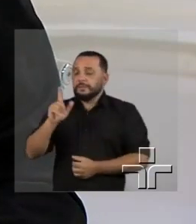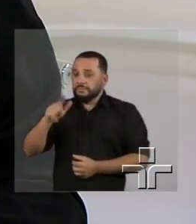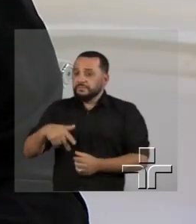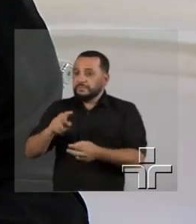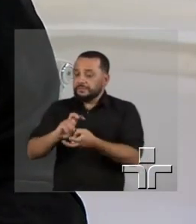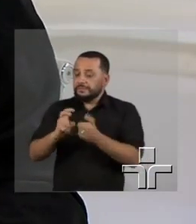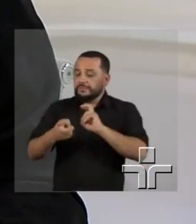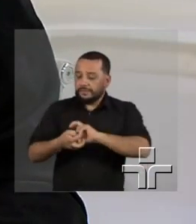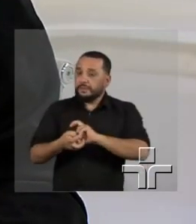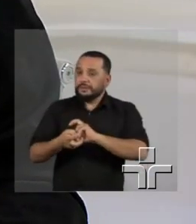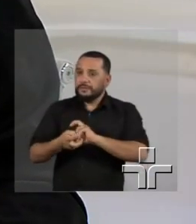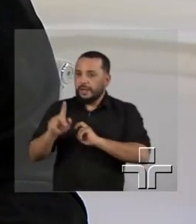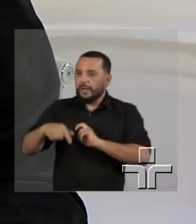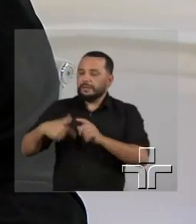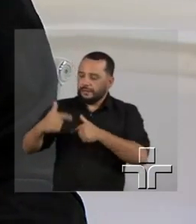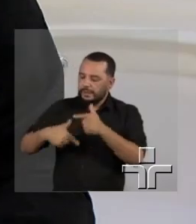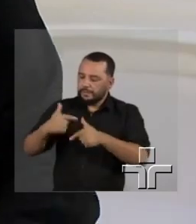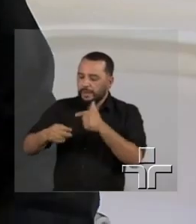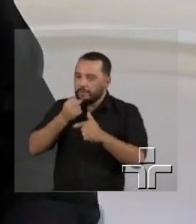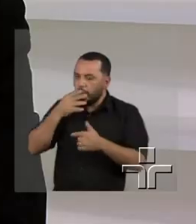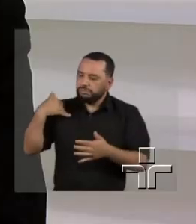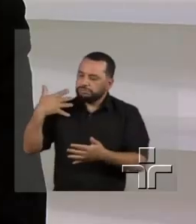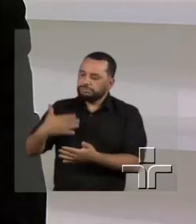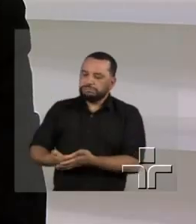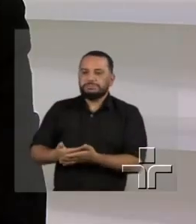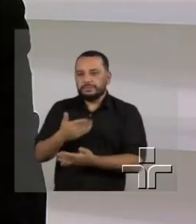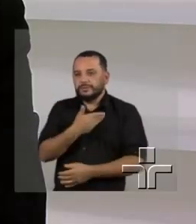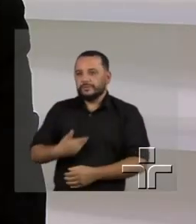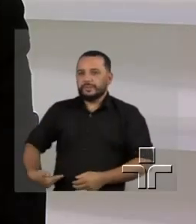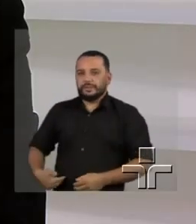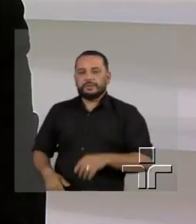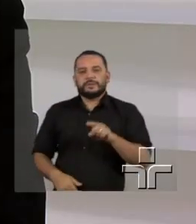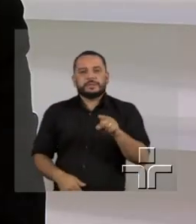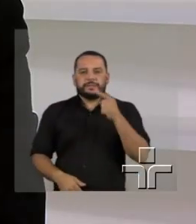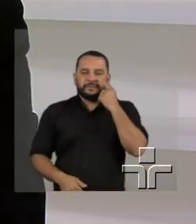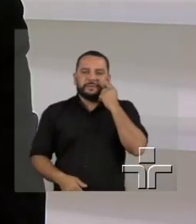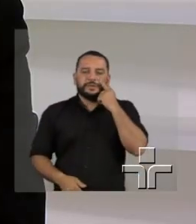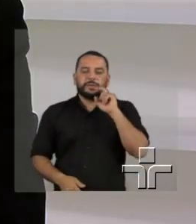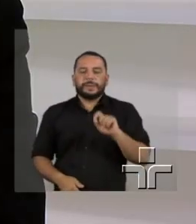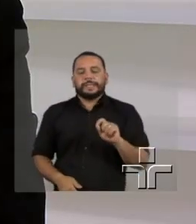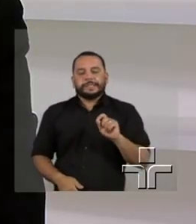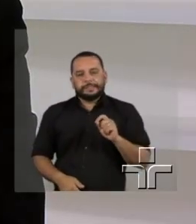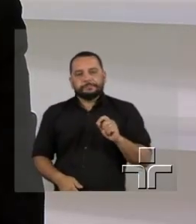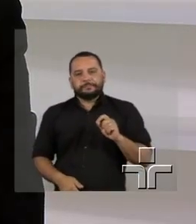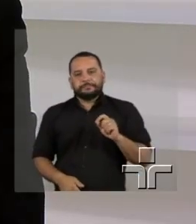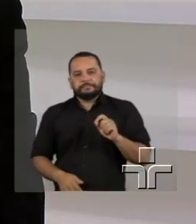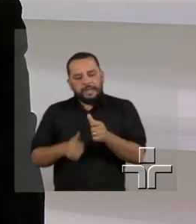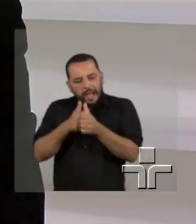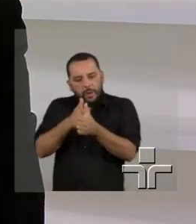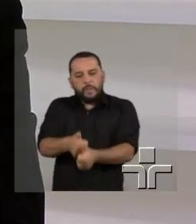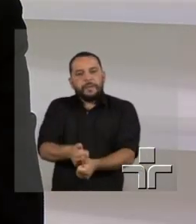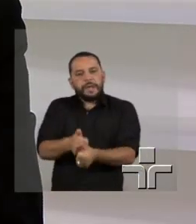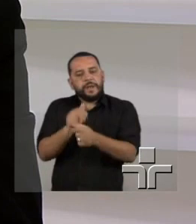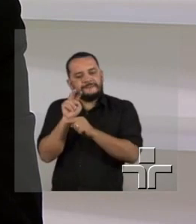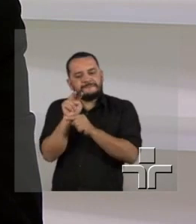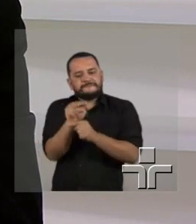visitar o embaixador e tudo, porque é uma obrigação quando você vai visitar o embaixador, que é a autoridade nossa lá. Então, conheço muita